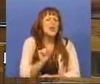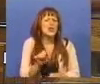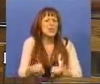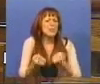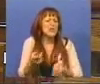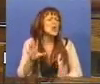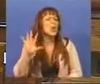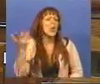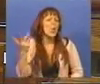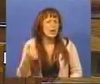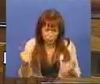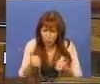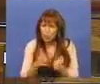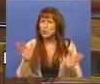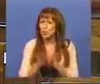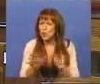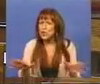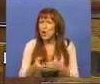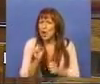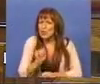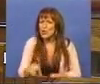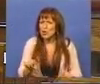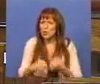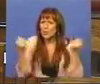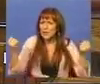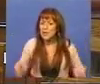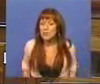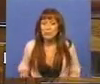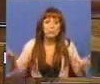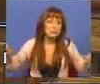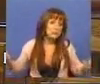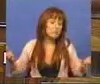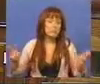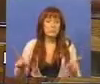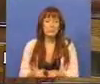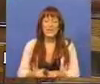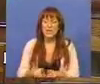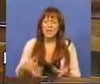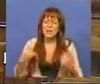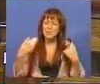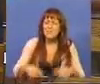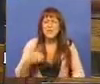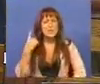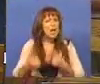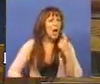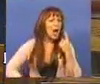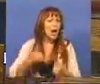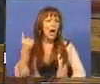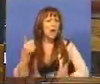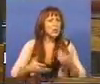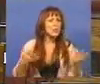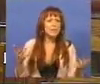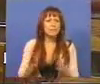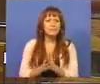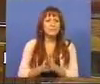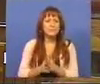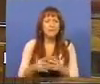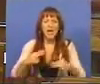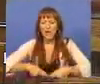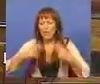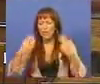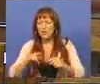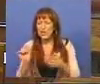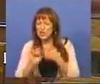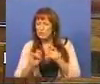Em que circunstâncias? São todos os órgãos de partidos? Enfim, terá de haver aqui alguma fronteira